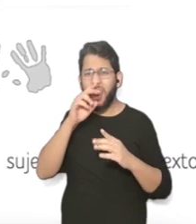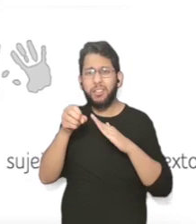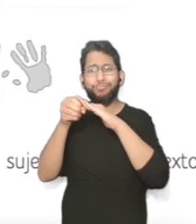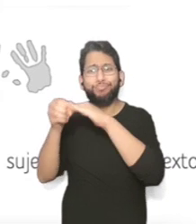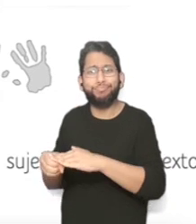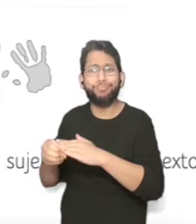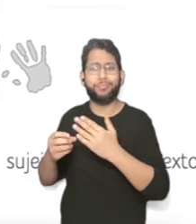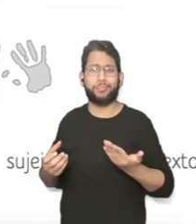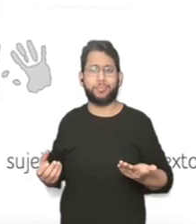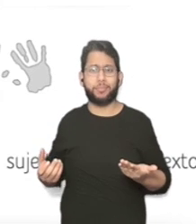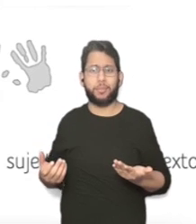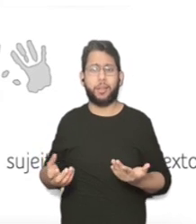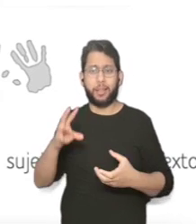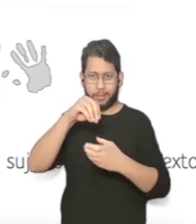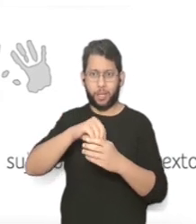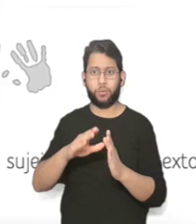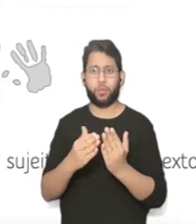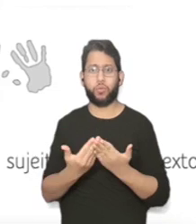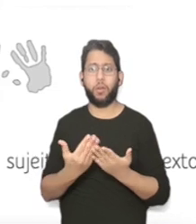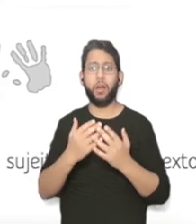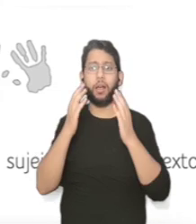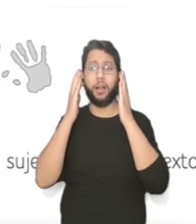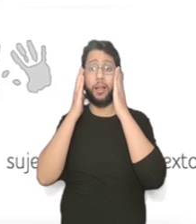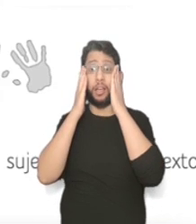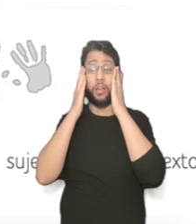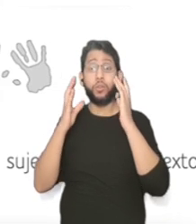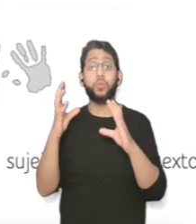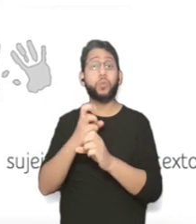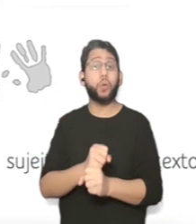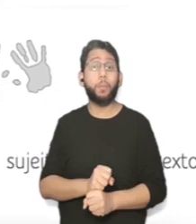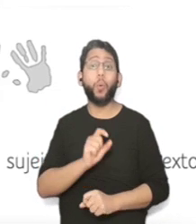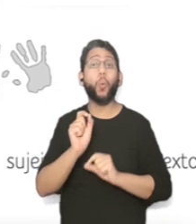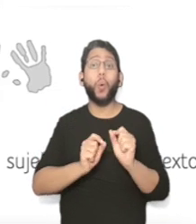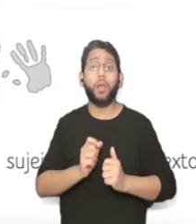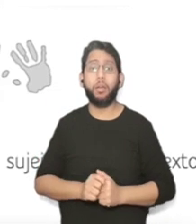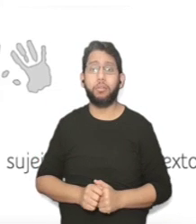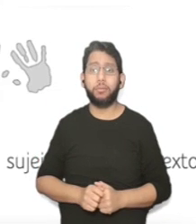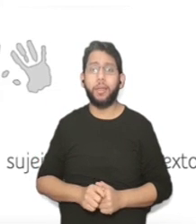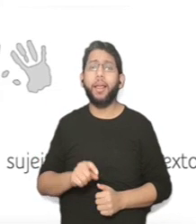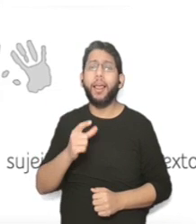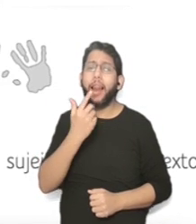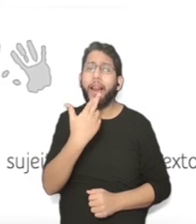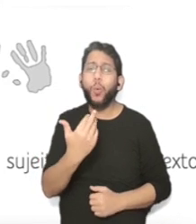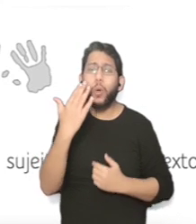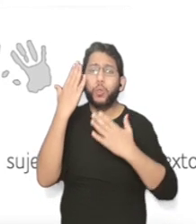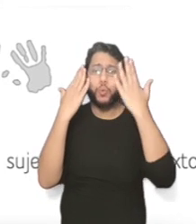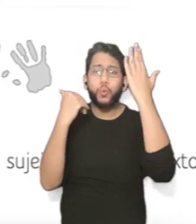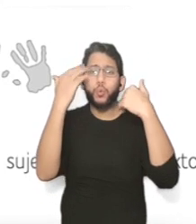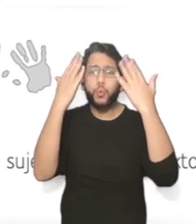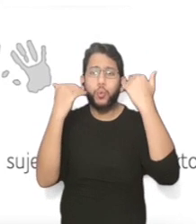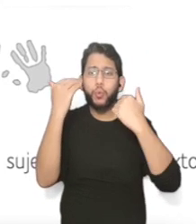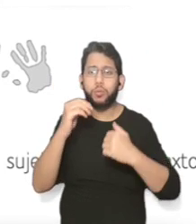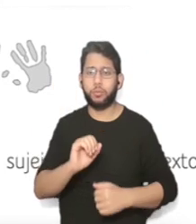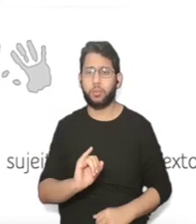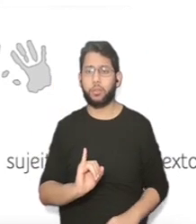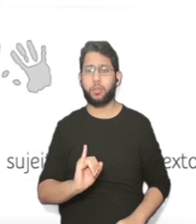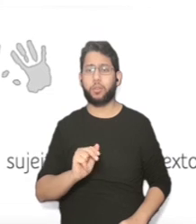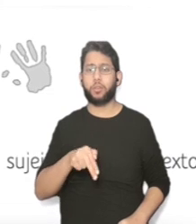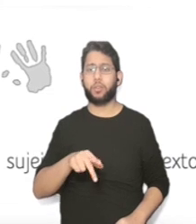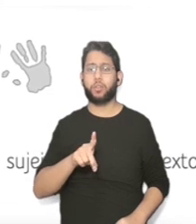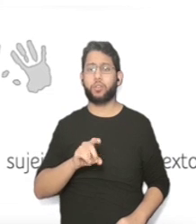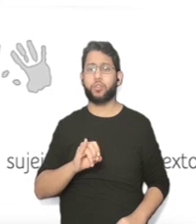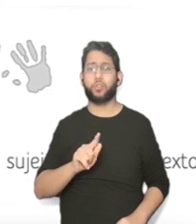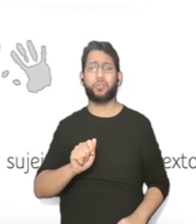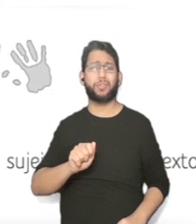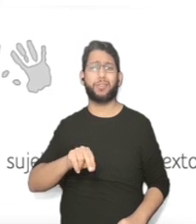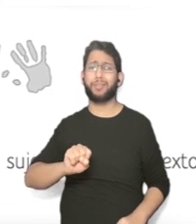A gente não discute nas escolas que nós temos aí cerca de 180 línguas indígenas ainda no país. A gente